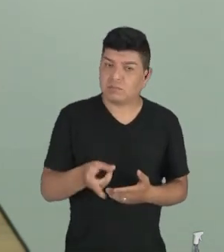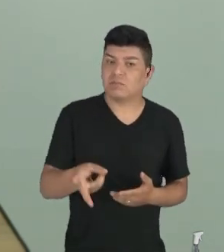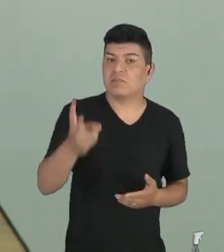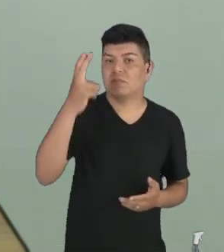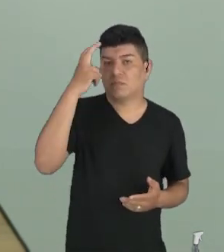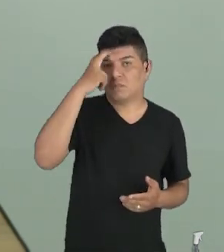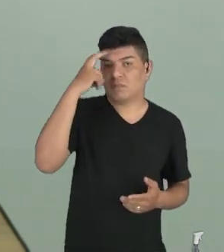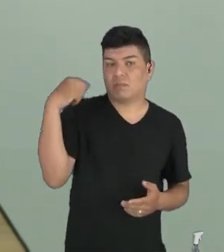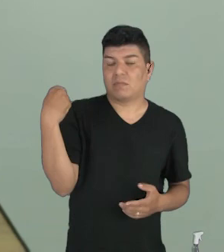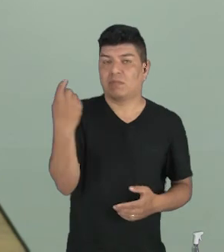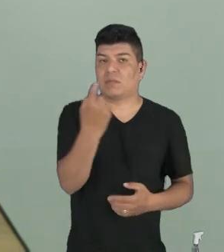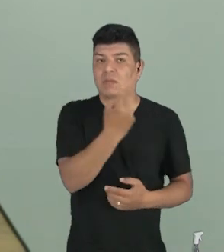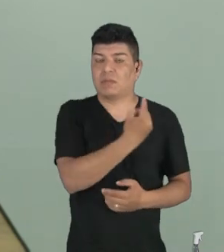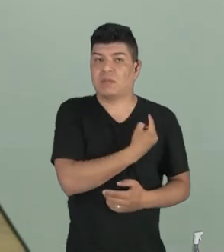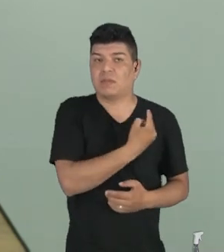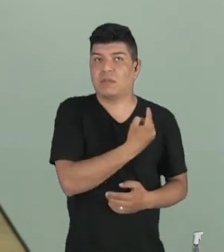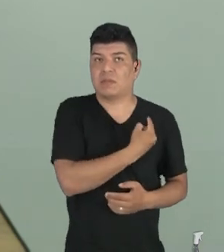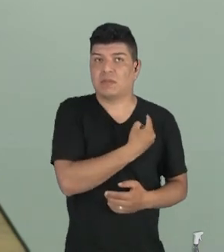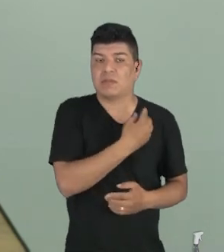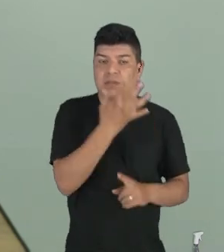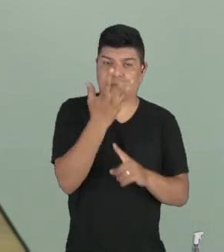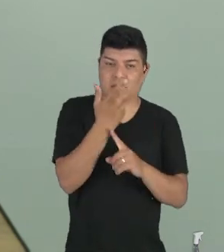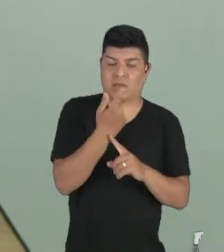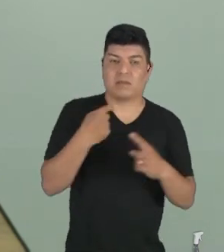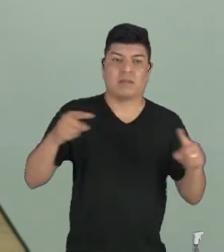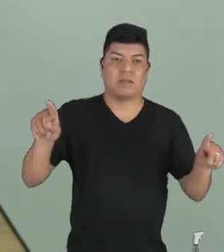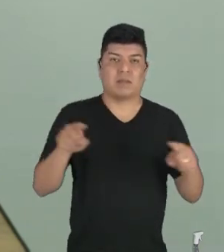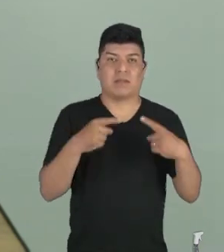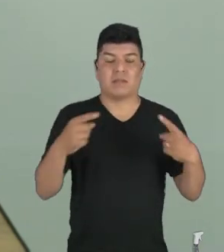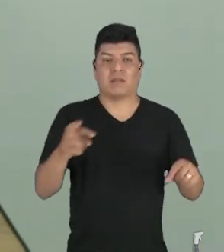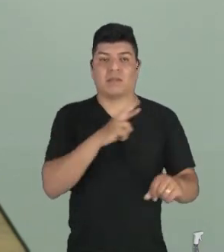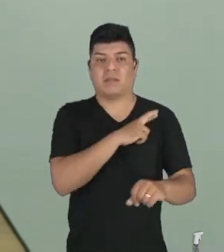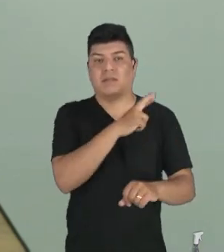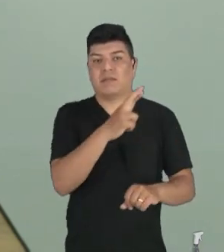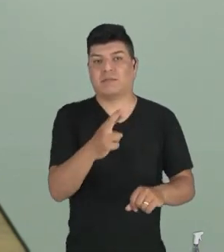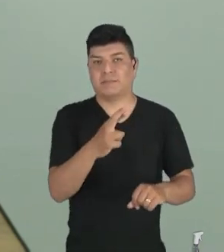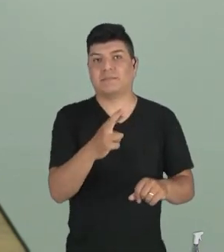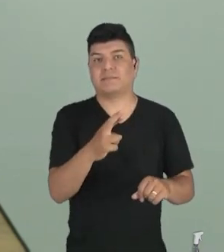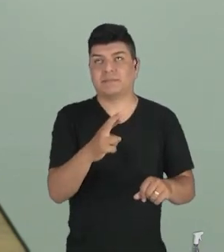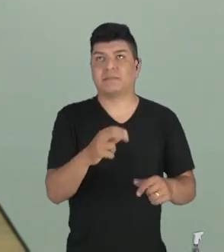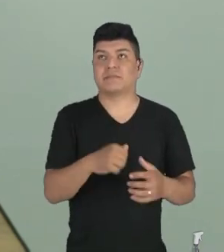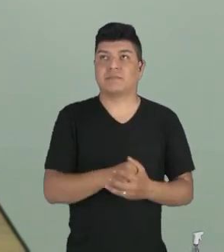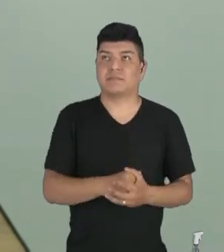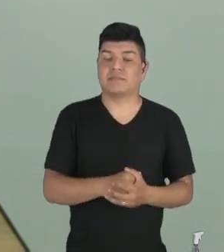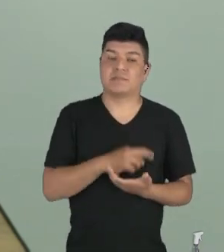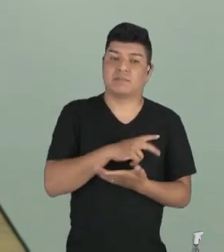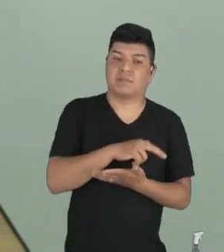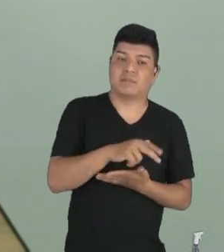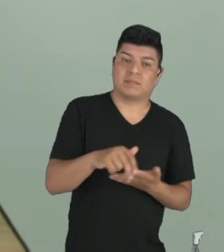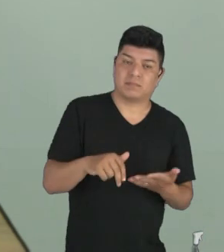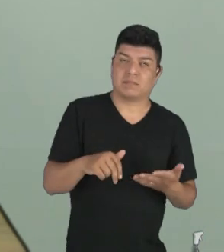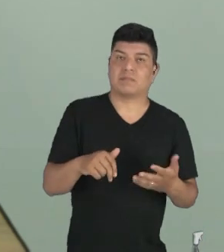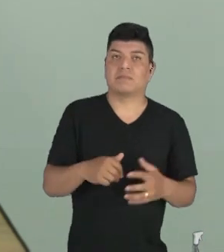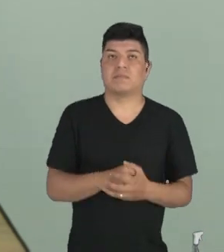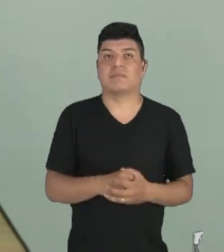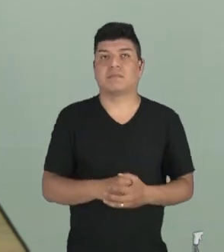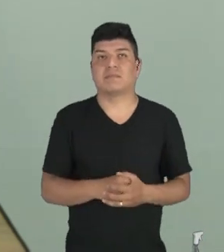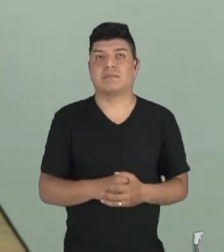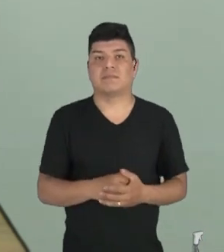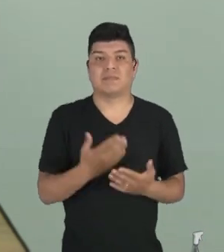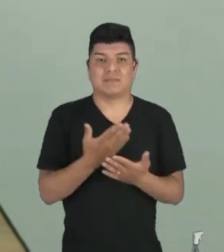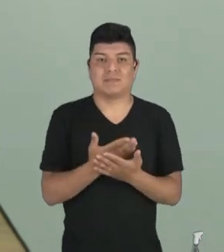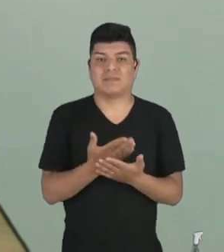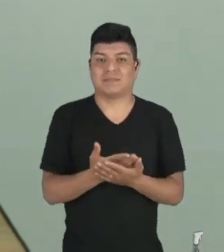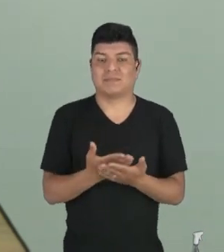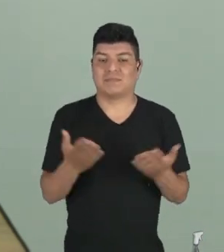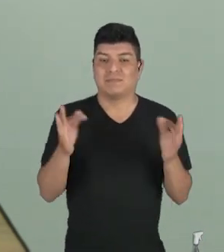cultura na arte, na música, na religião, né, com várias coisas. E a nossa